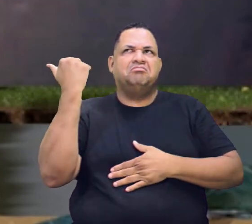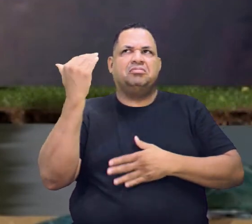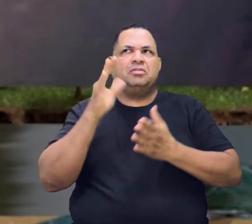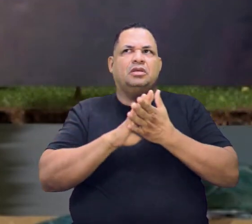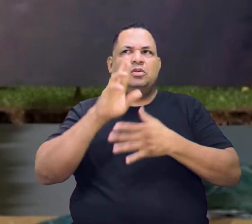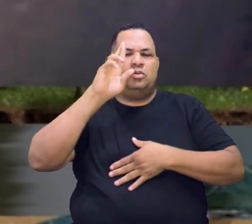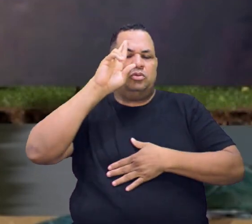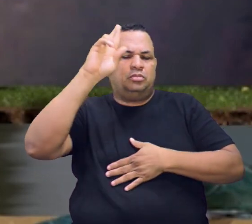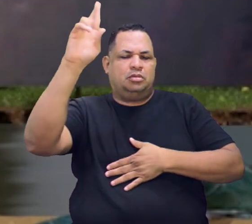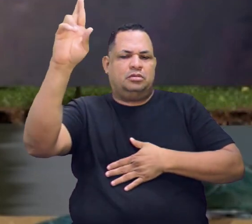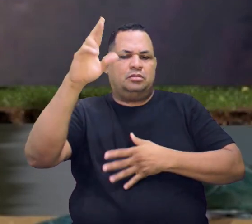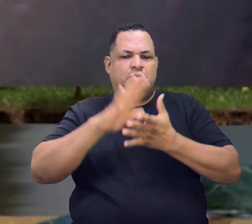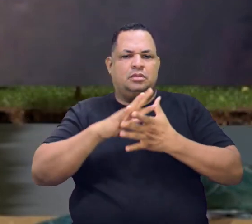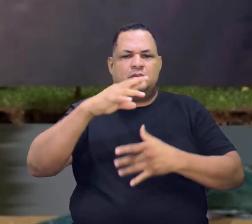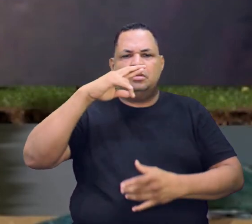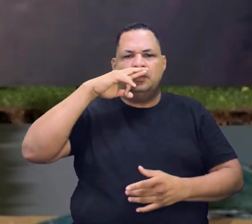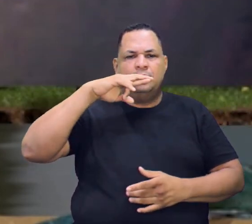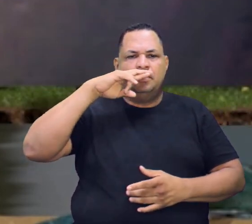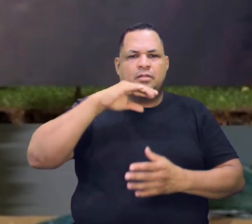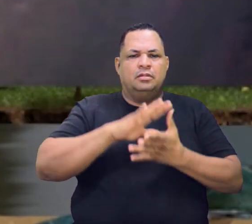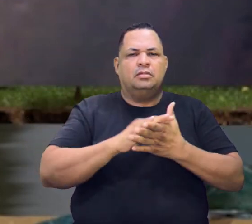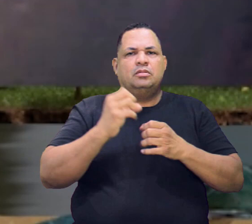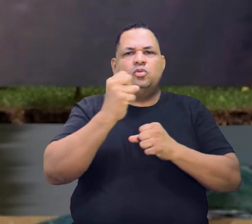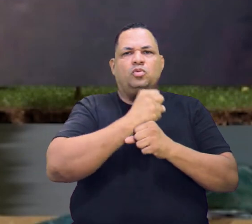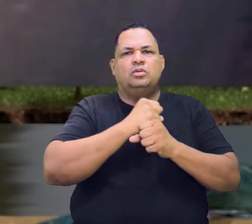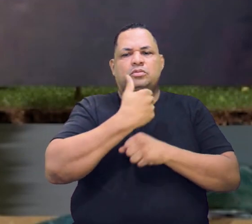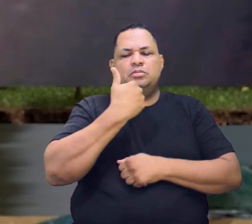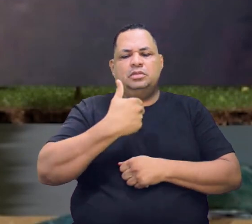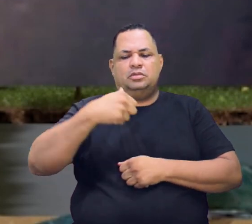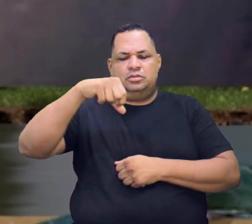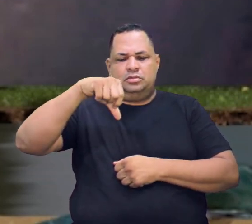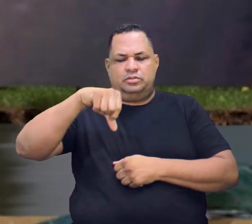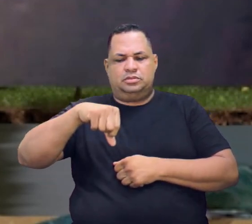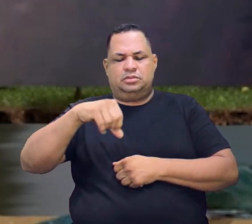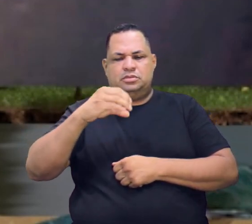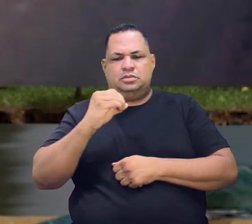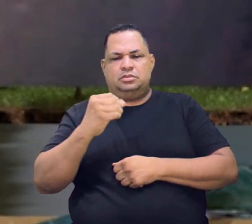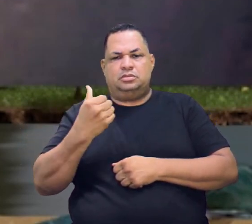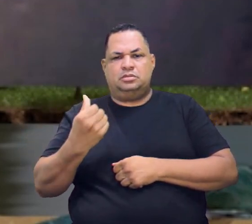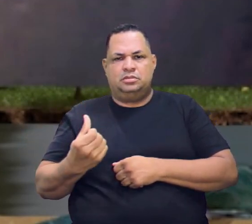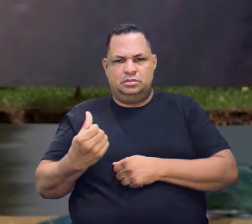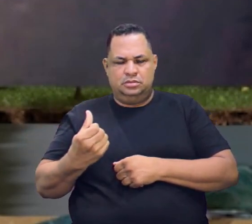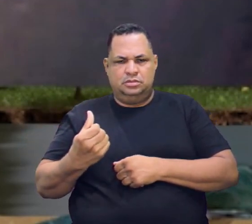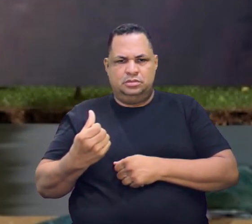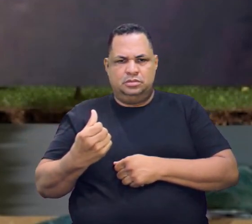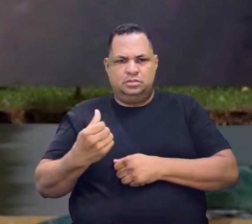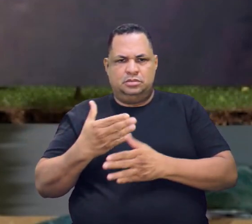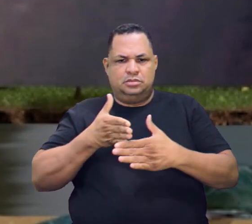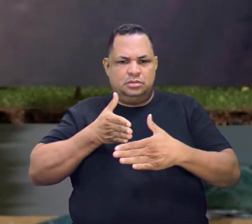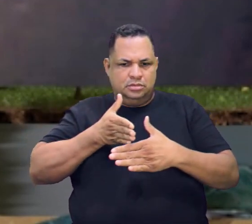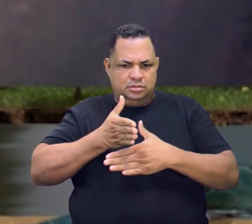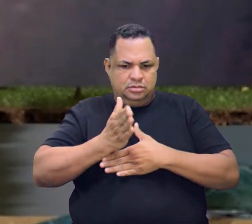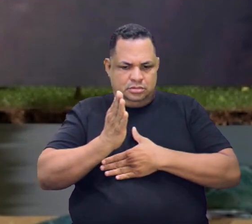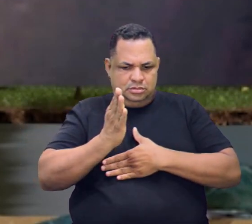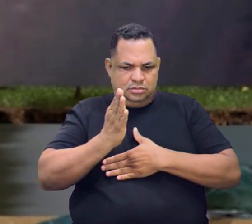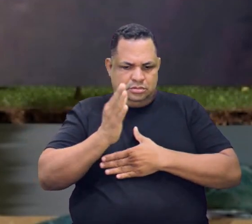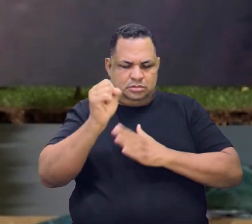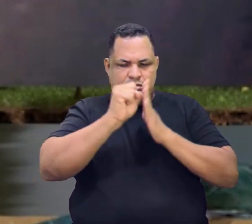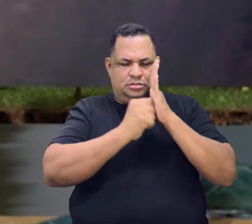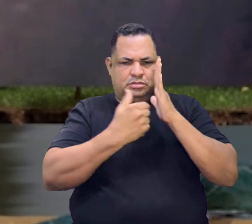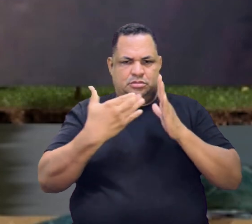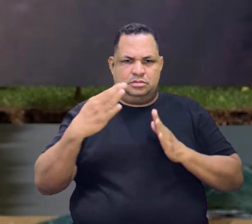Major Rondon. Isso mesmo, Major. Em 1906, ele era Major. E aí, claro, vamos entrar agora no século